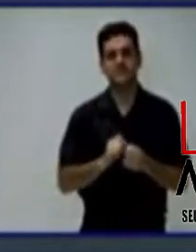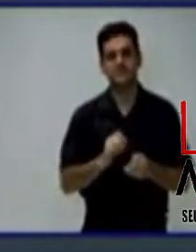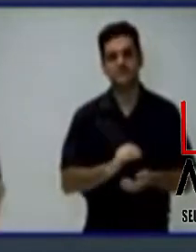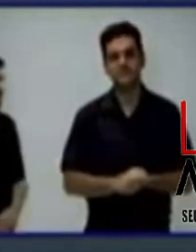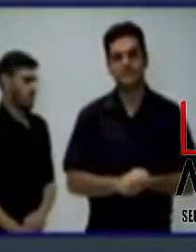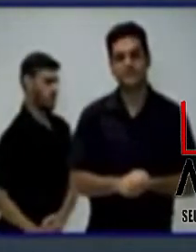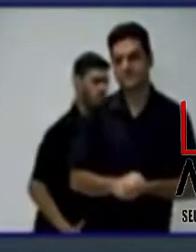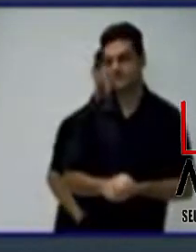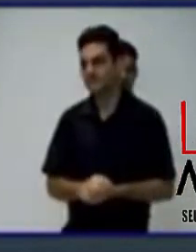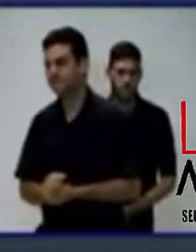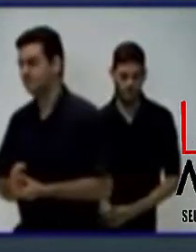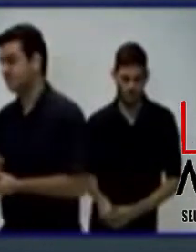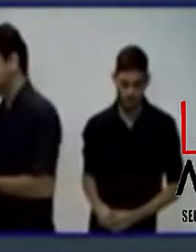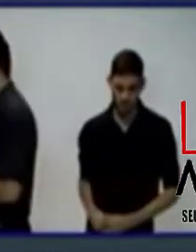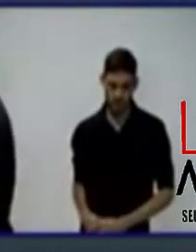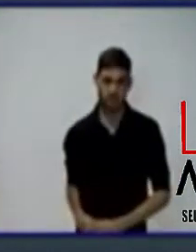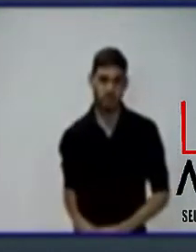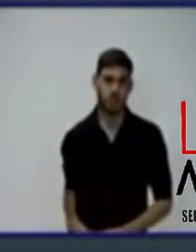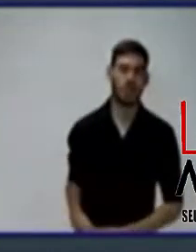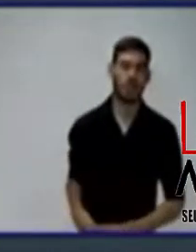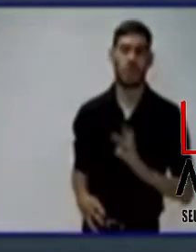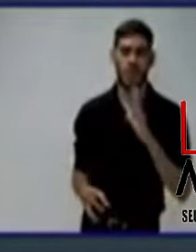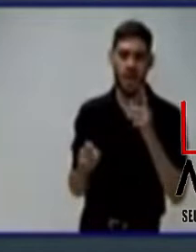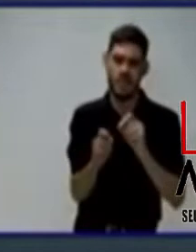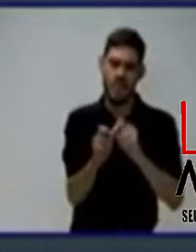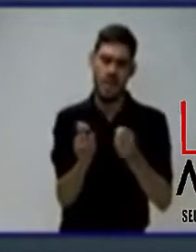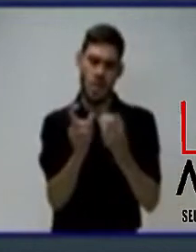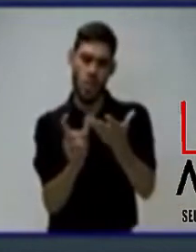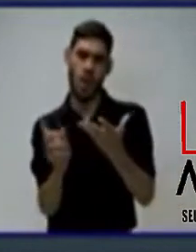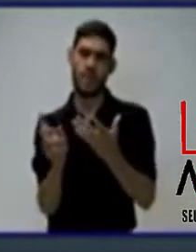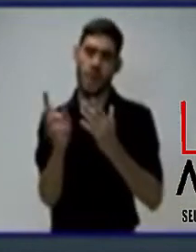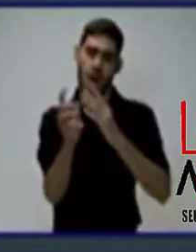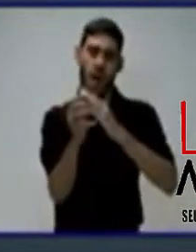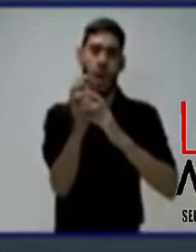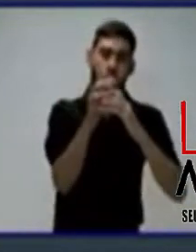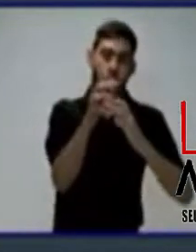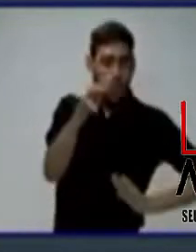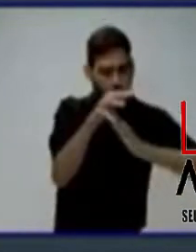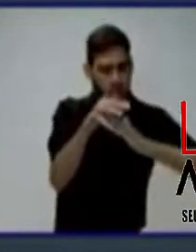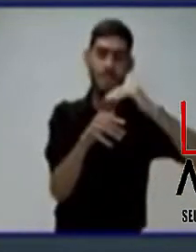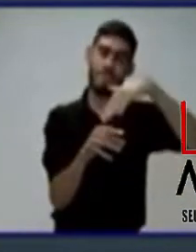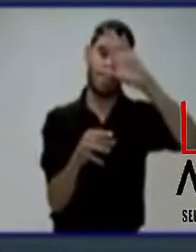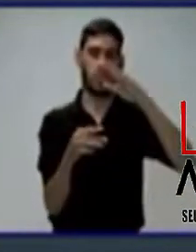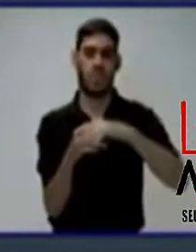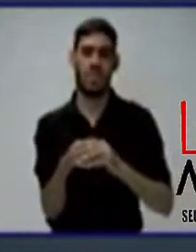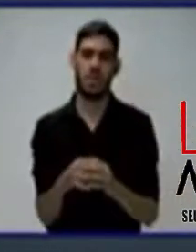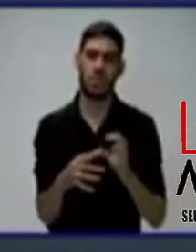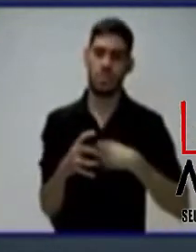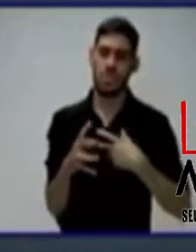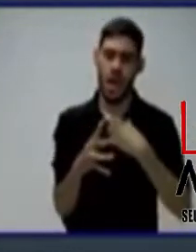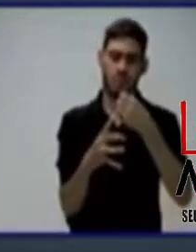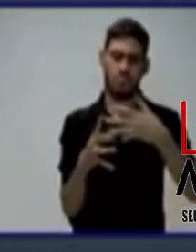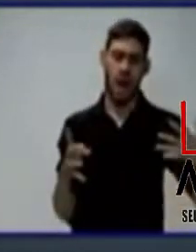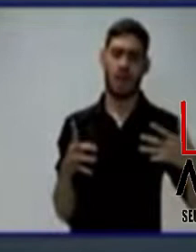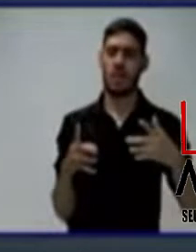doações acima do limite. Nós não adotamos um critério rigorosamente objetivo, mas